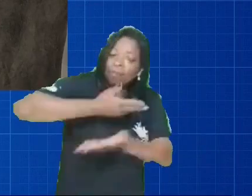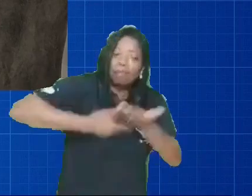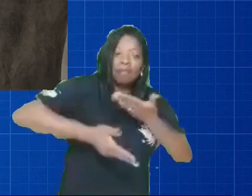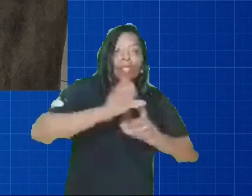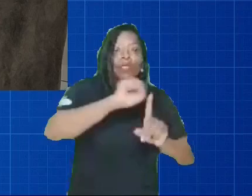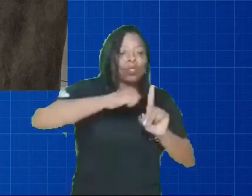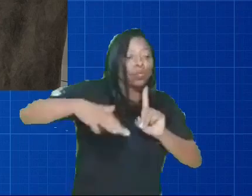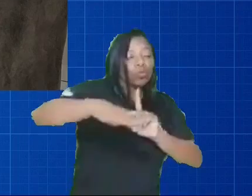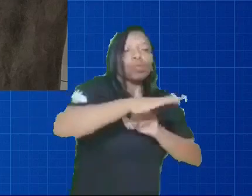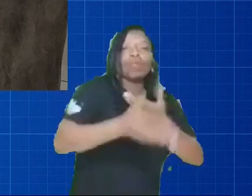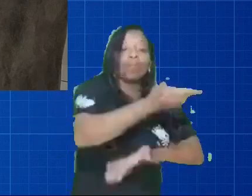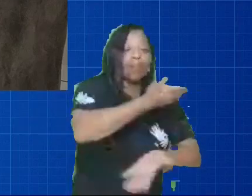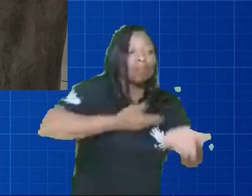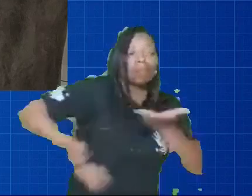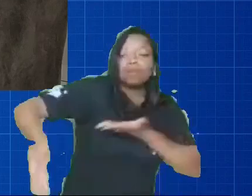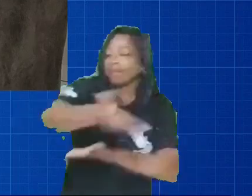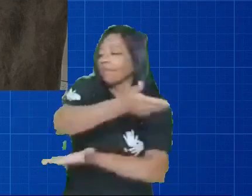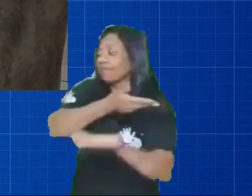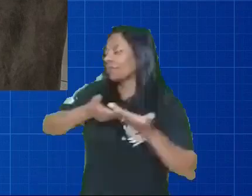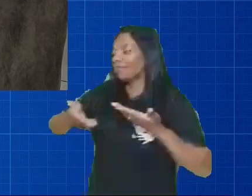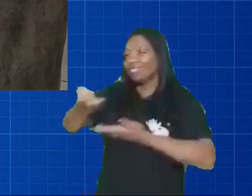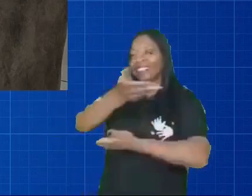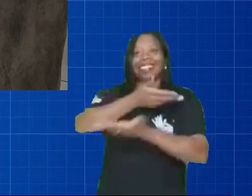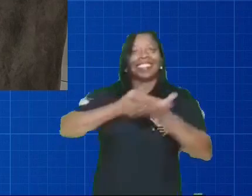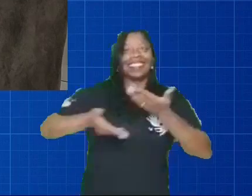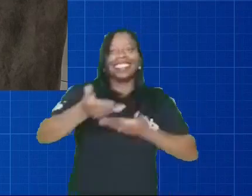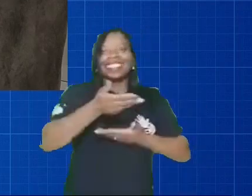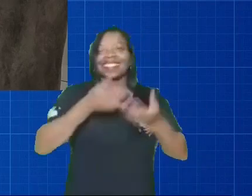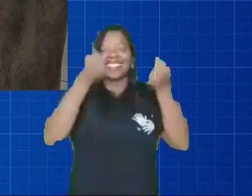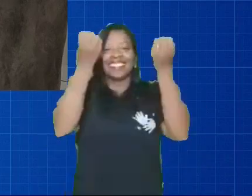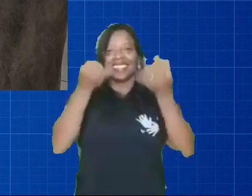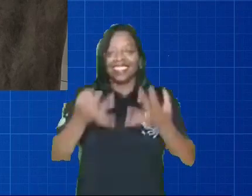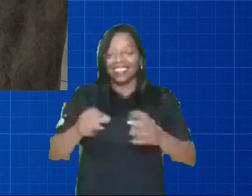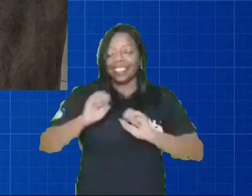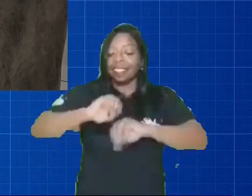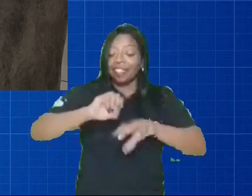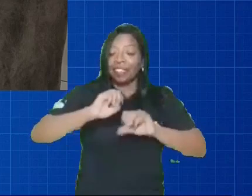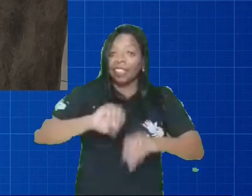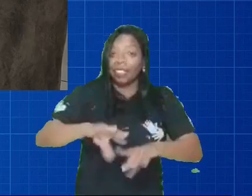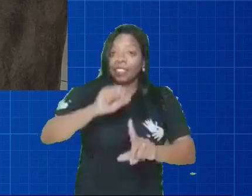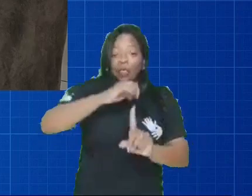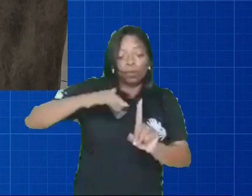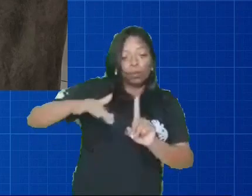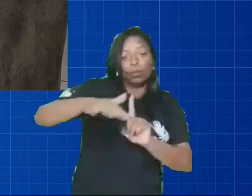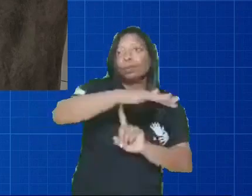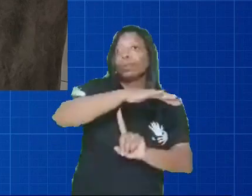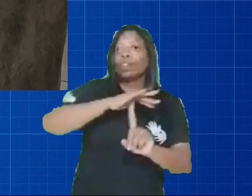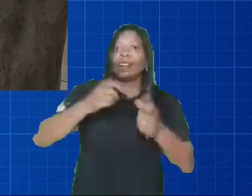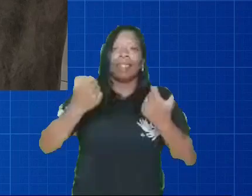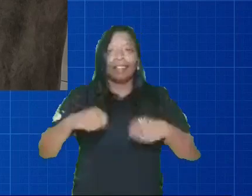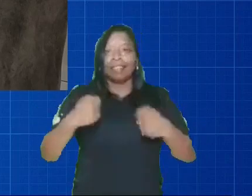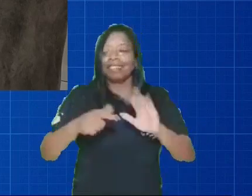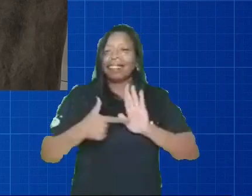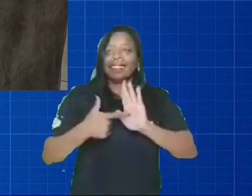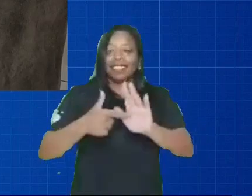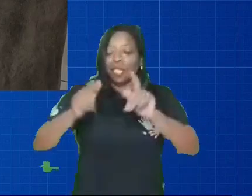assim, falar de educação ambiental é chamar a atenção para esse espaço que a gente constrói todo dia